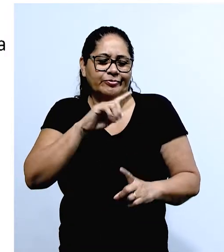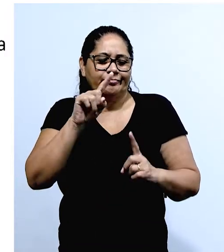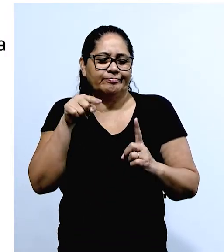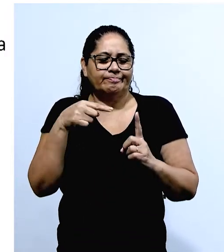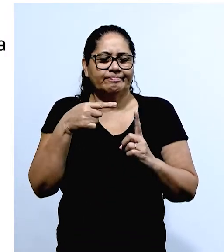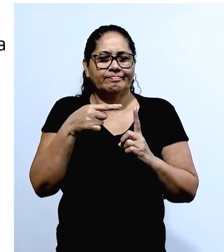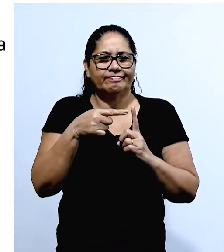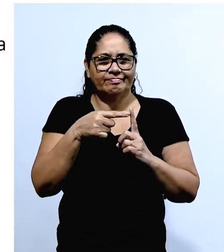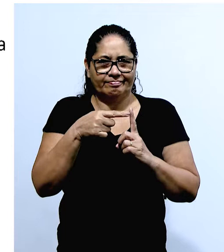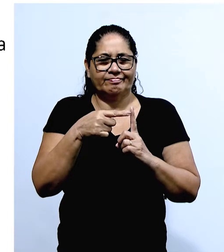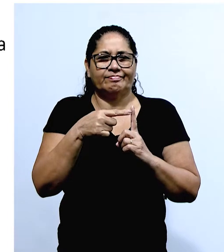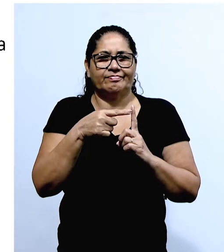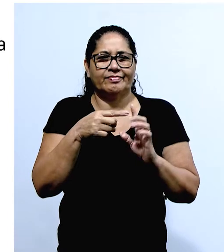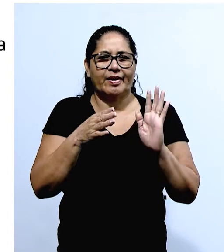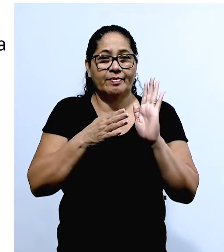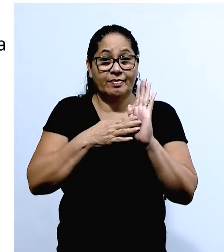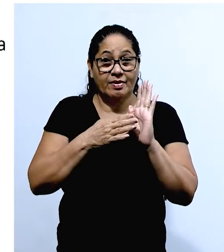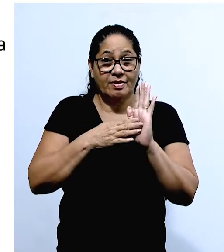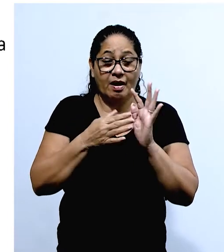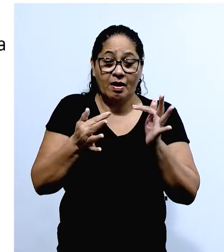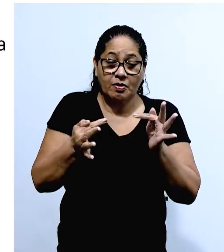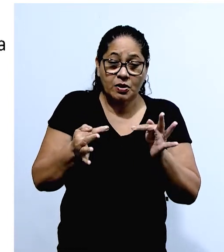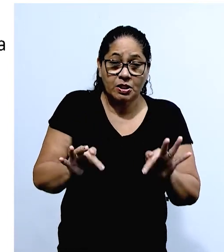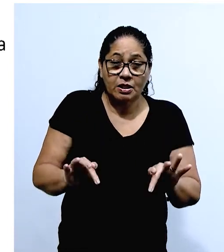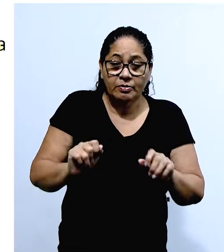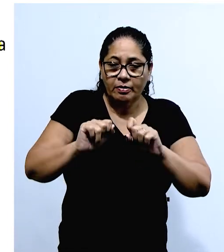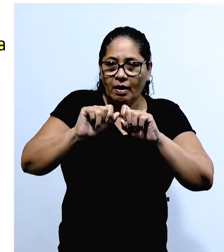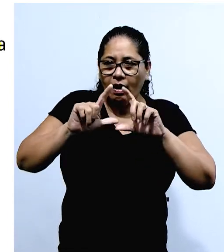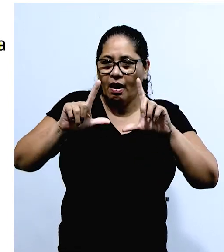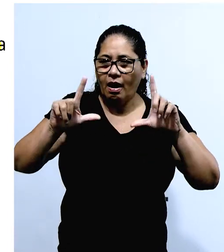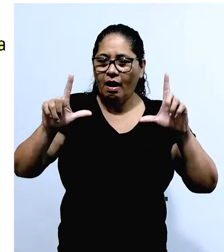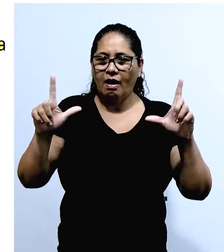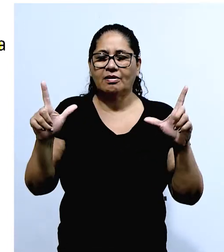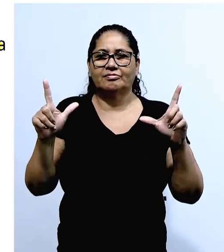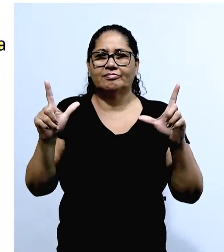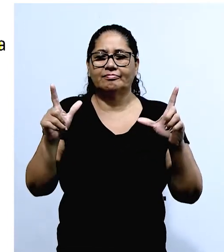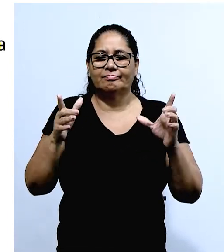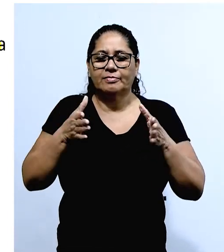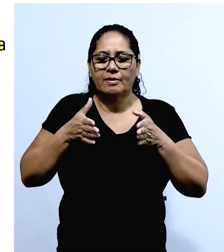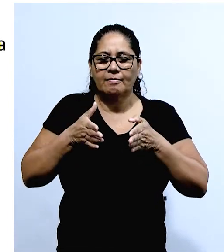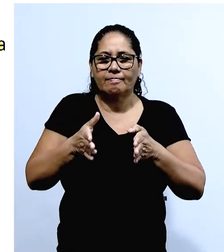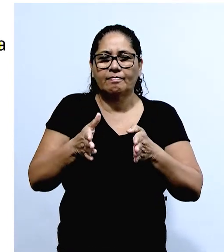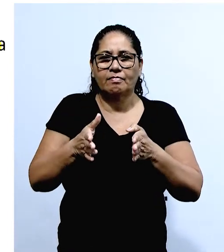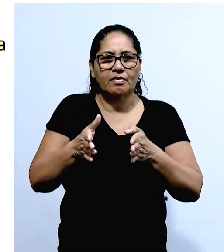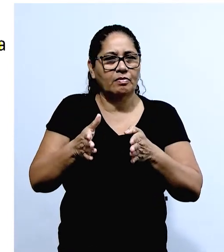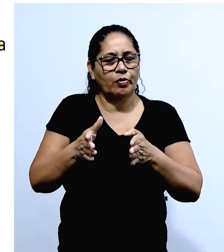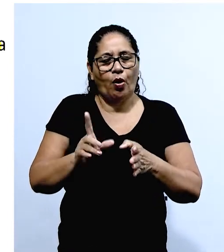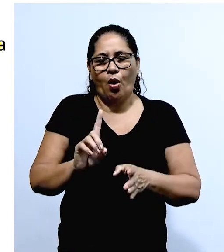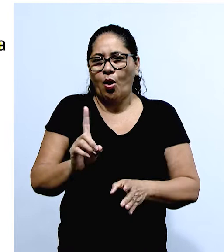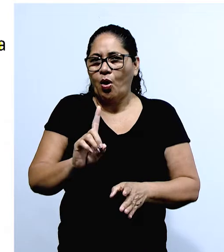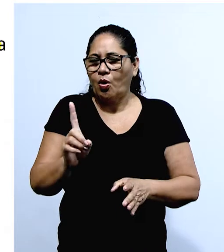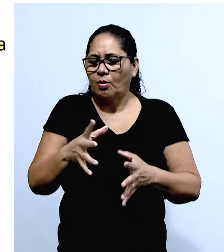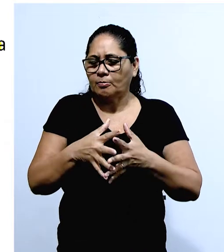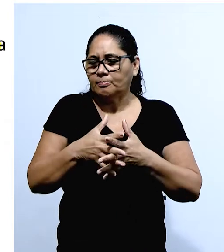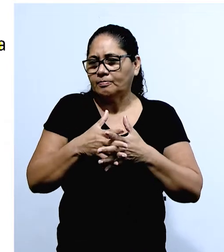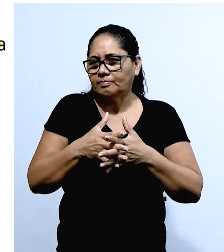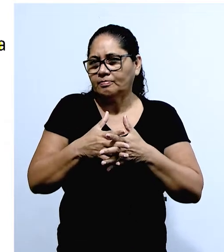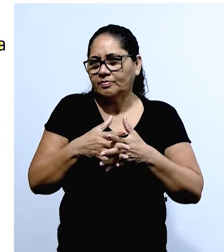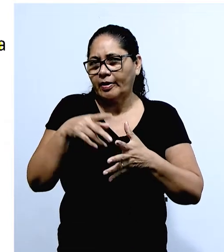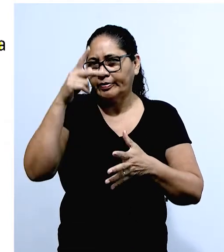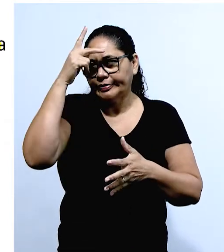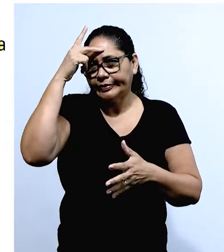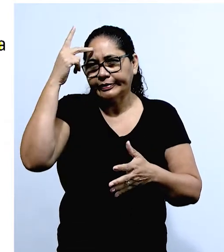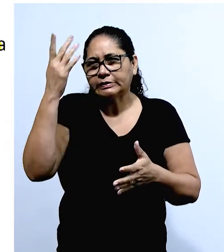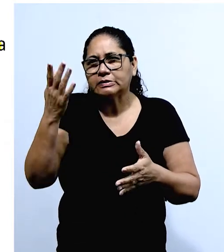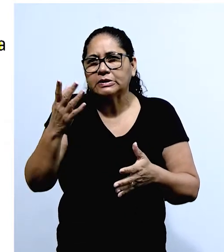objetivos. A missão deve ser simples, clara e direta, né? Não podendo de forma alguma confundir o indivíduo